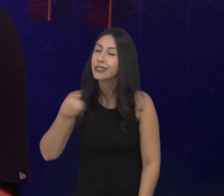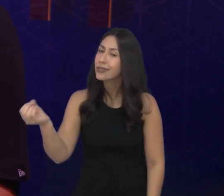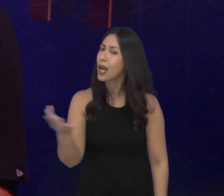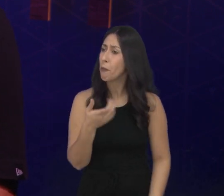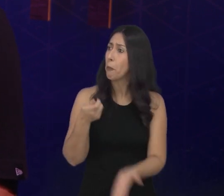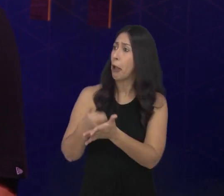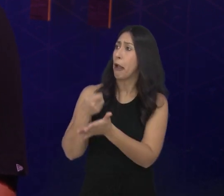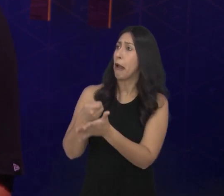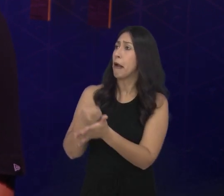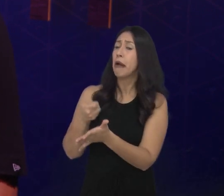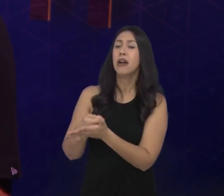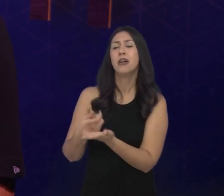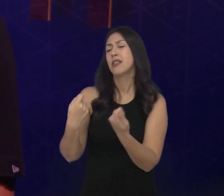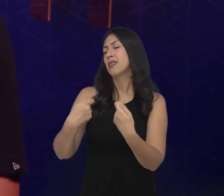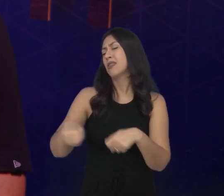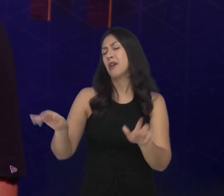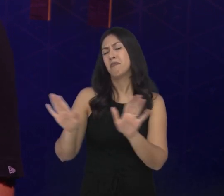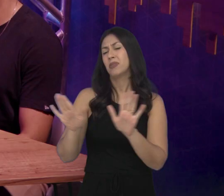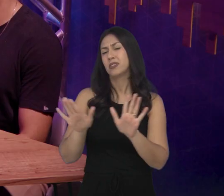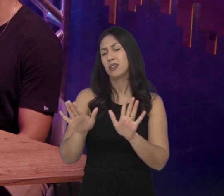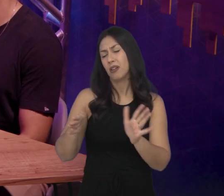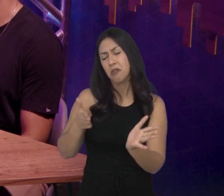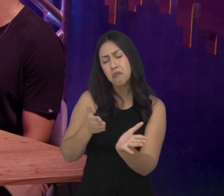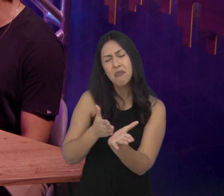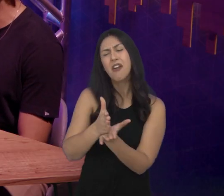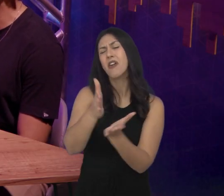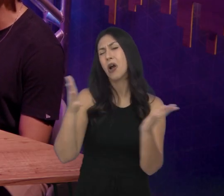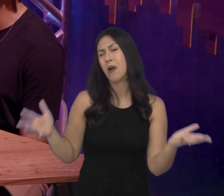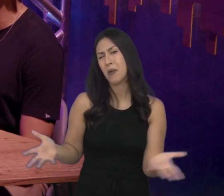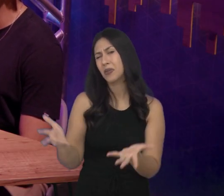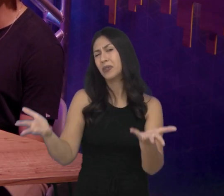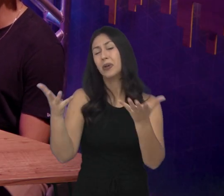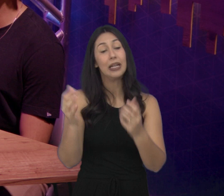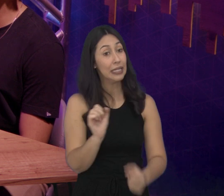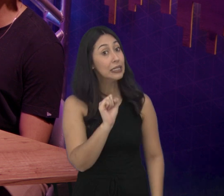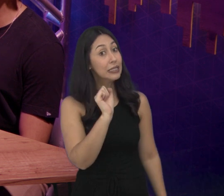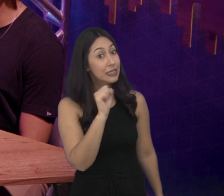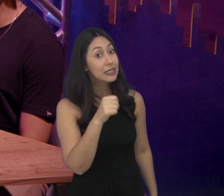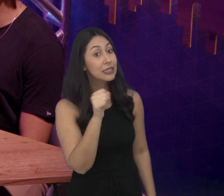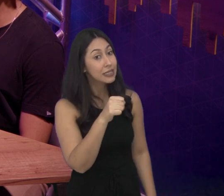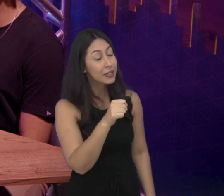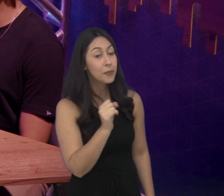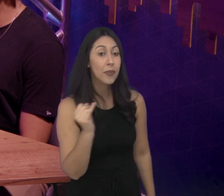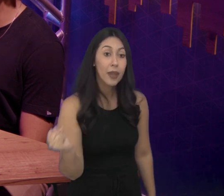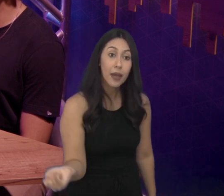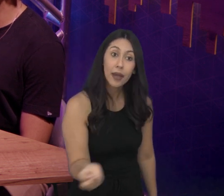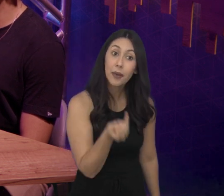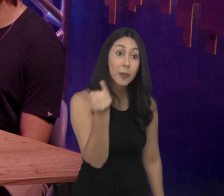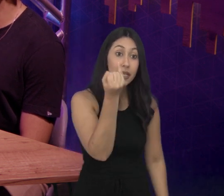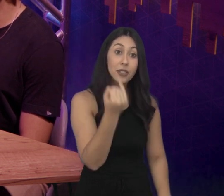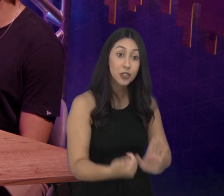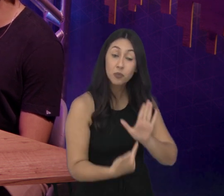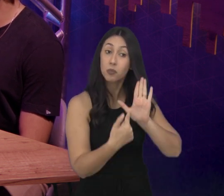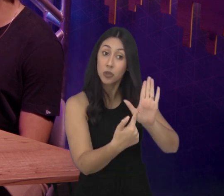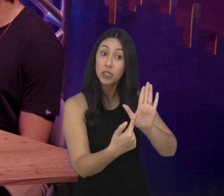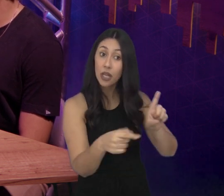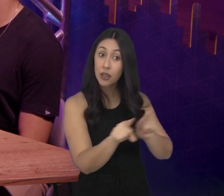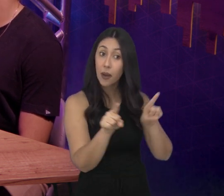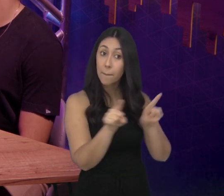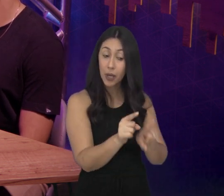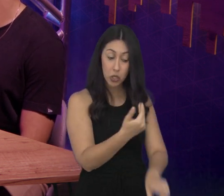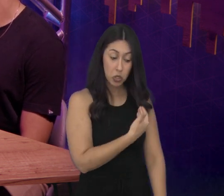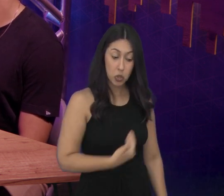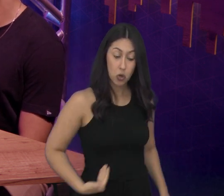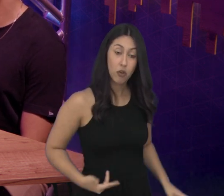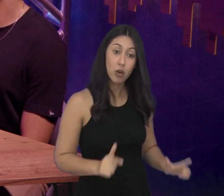coisas novas. Não se cobre tanto dos seus erros. Só segue em frente. Exatamente, e é muito importante a gente falar de políticas públicas